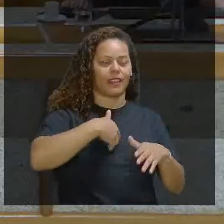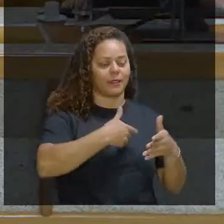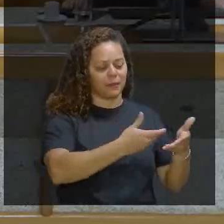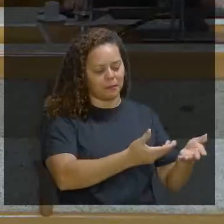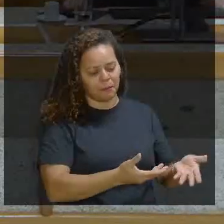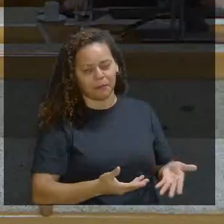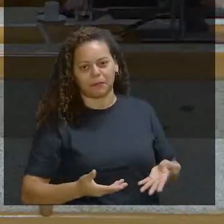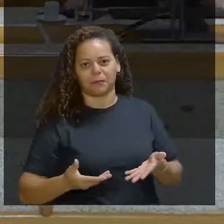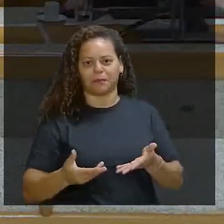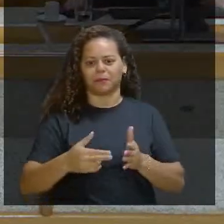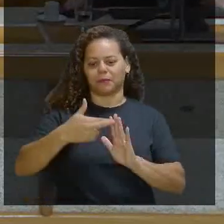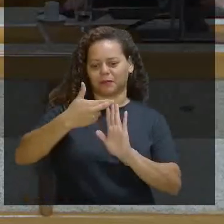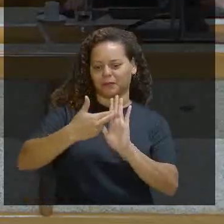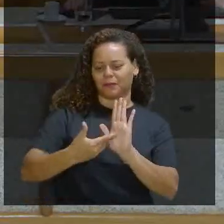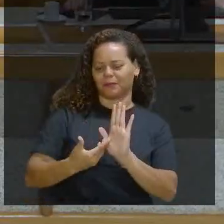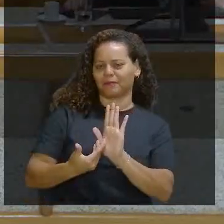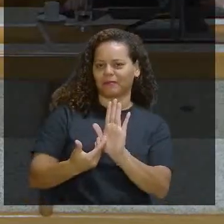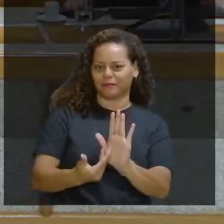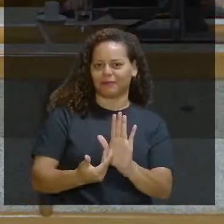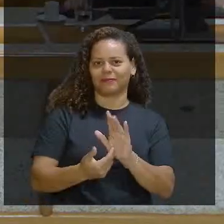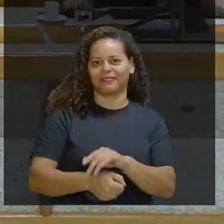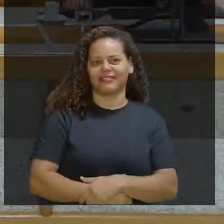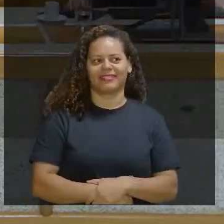ao relatório.